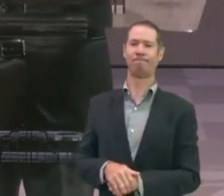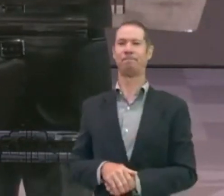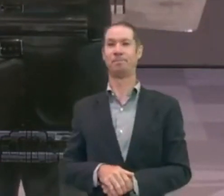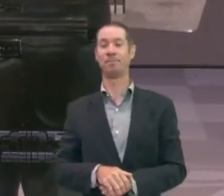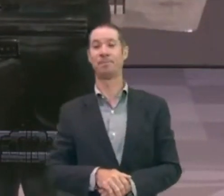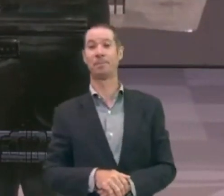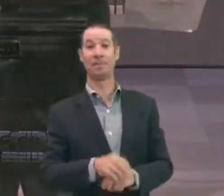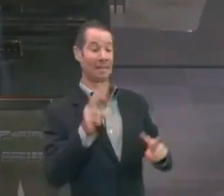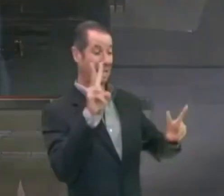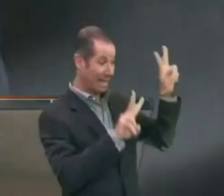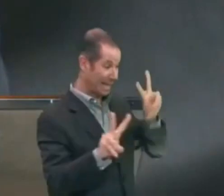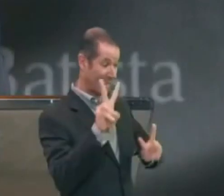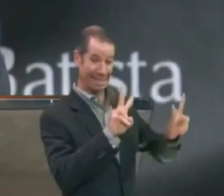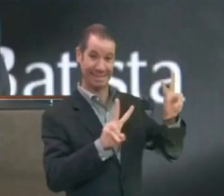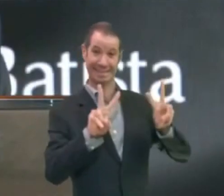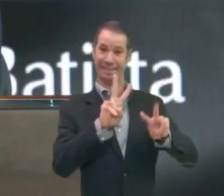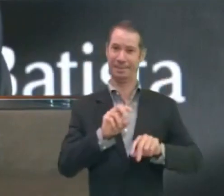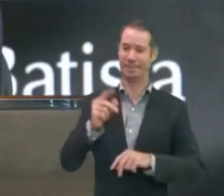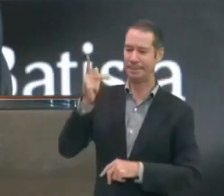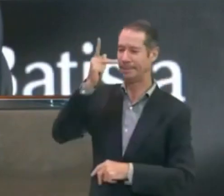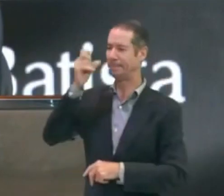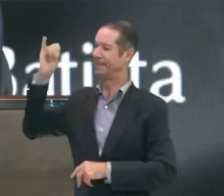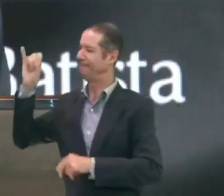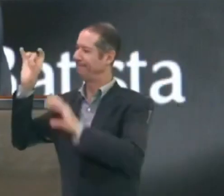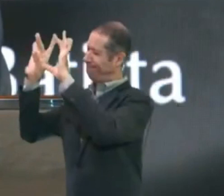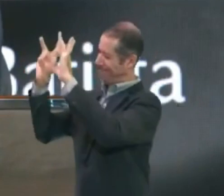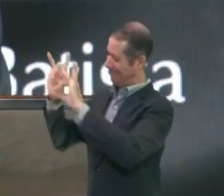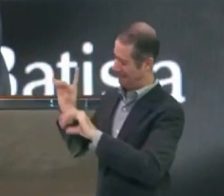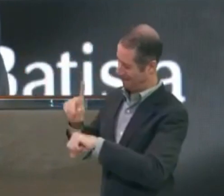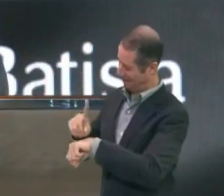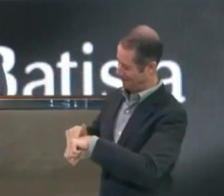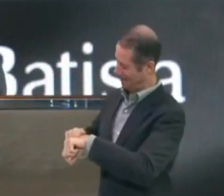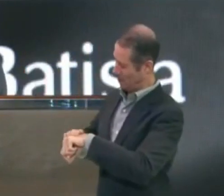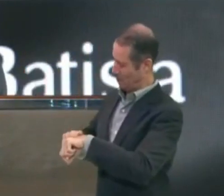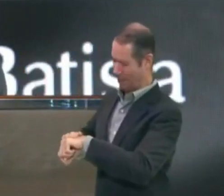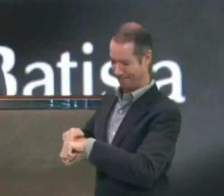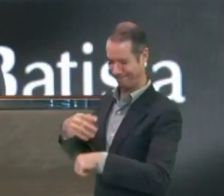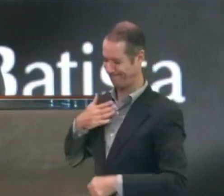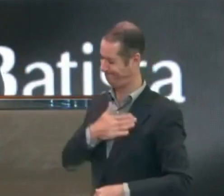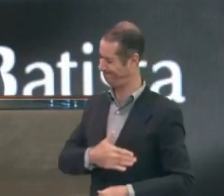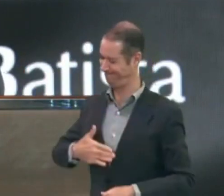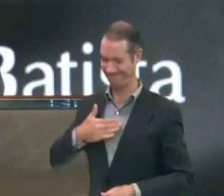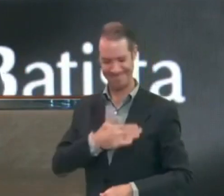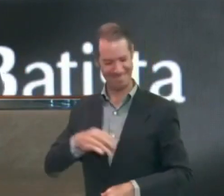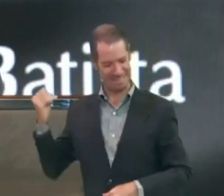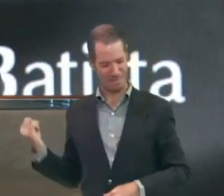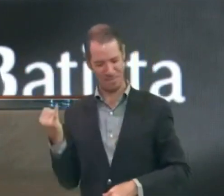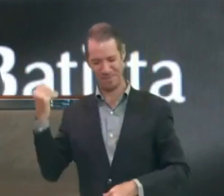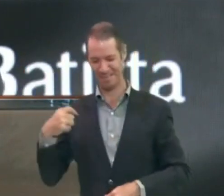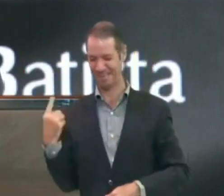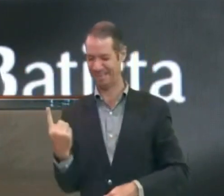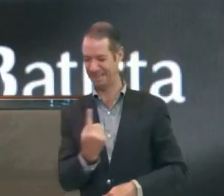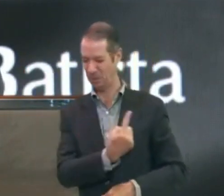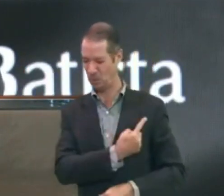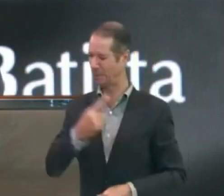de testemunho. Pai querido, nessa hora tão singela, tão gostosa, quando nós